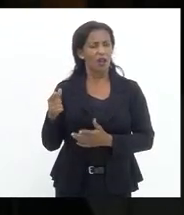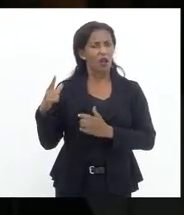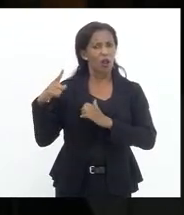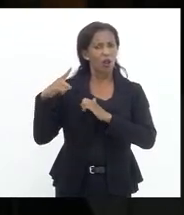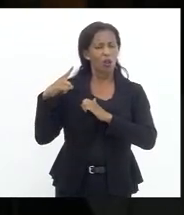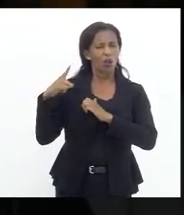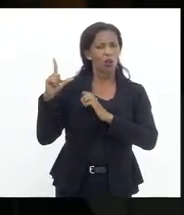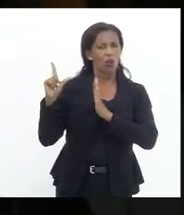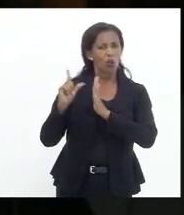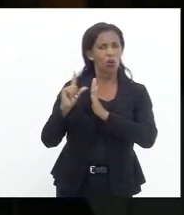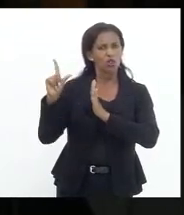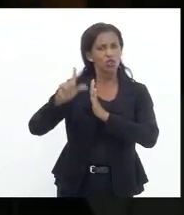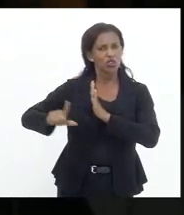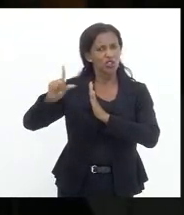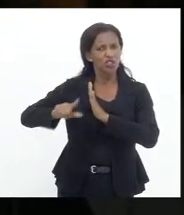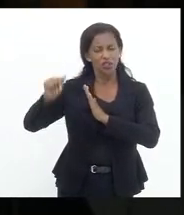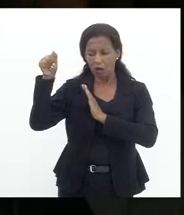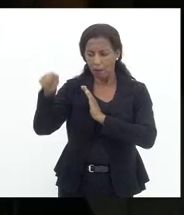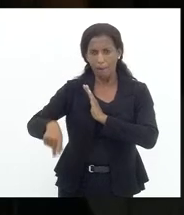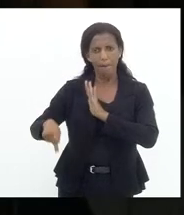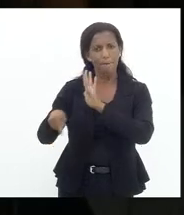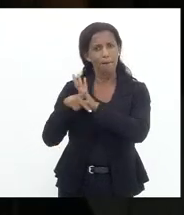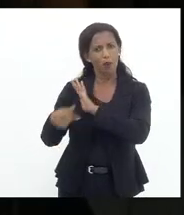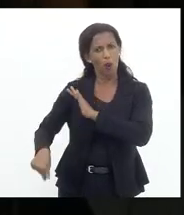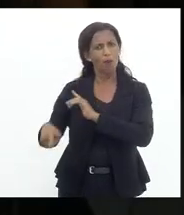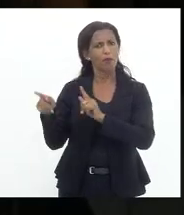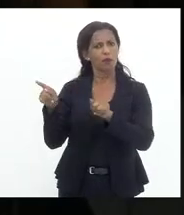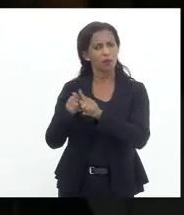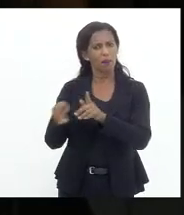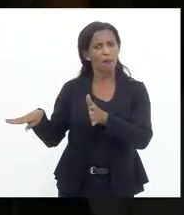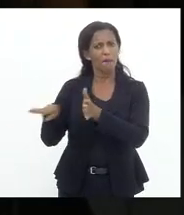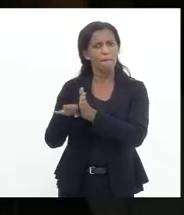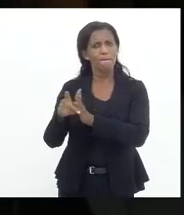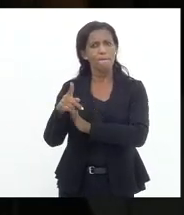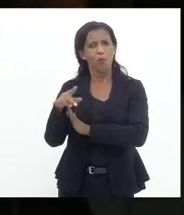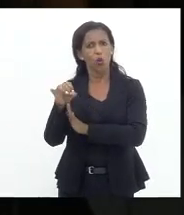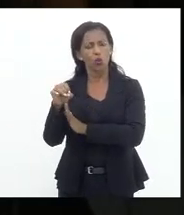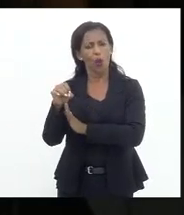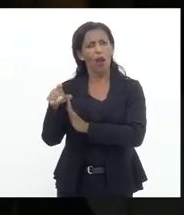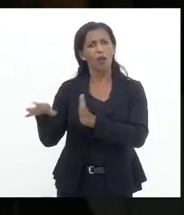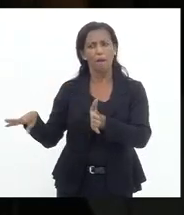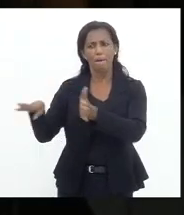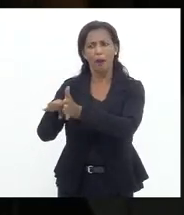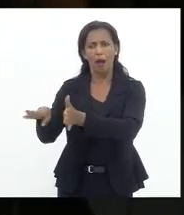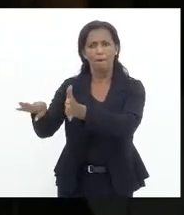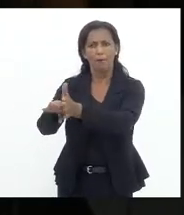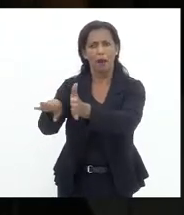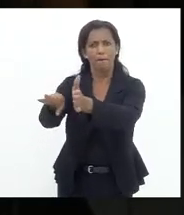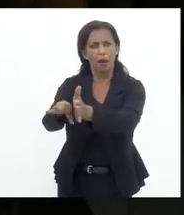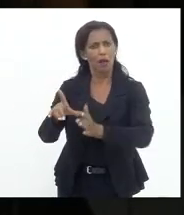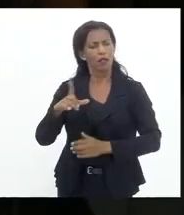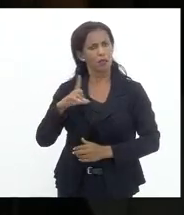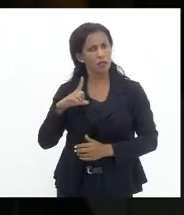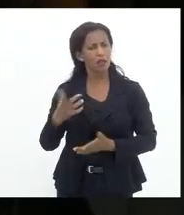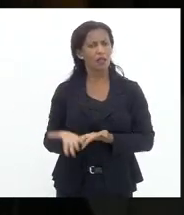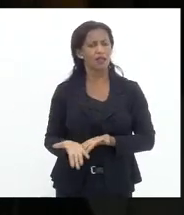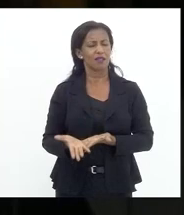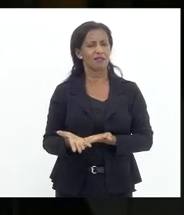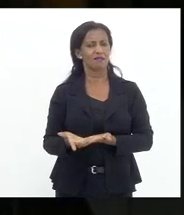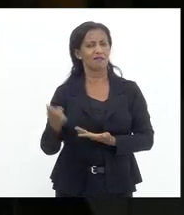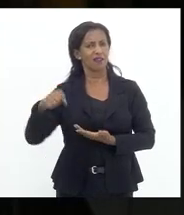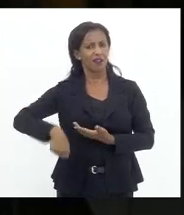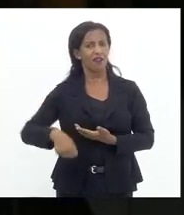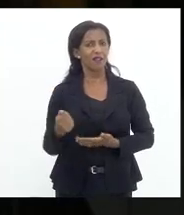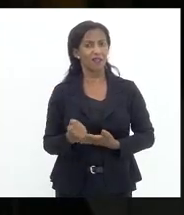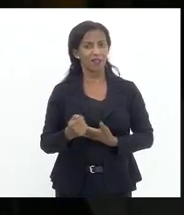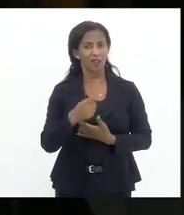dentro também, por causa da logística portuária. Nós temos grandes portos no Rio de Janeiro, o Porto do Rio,